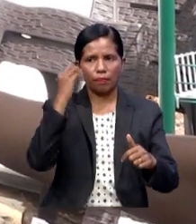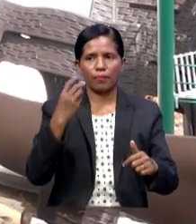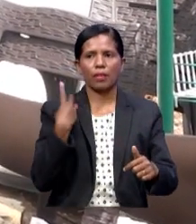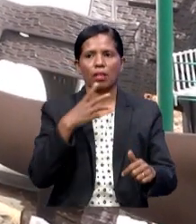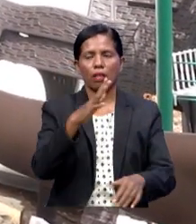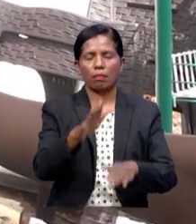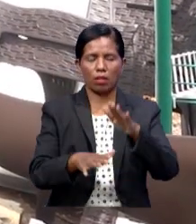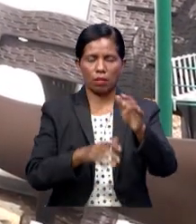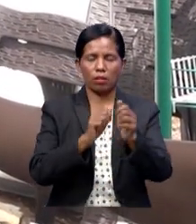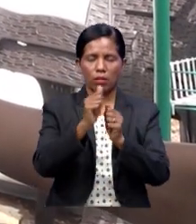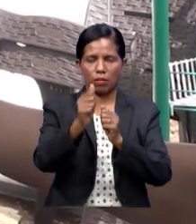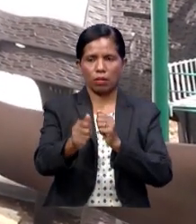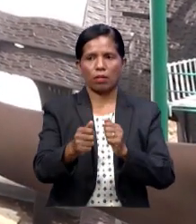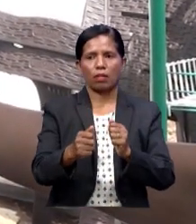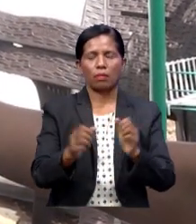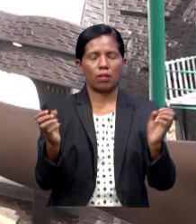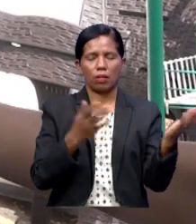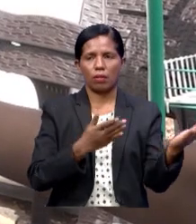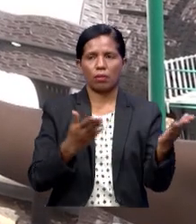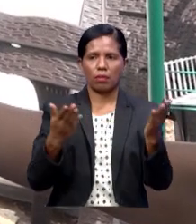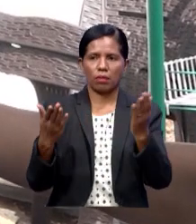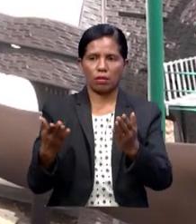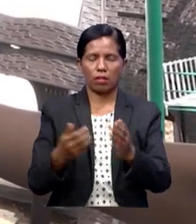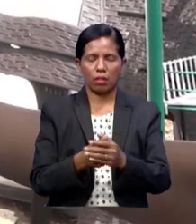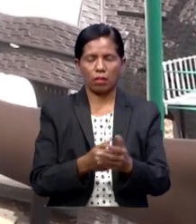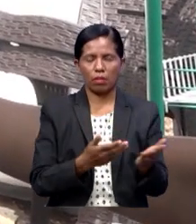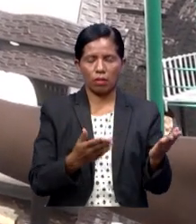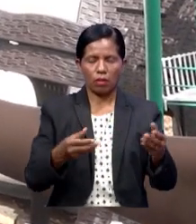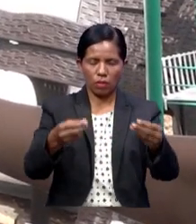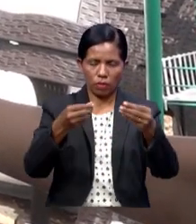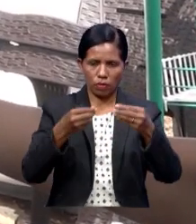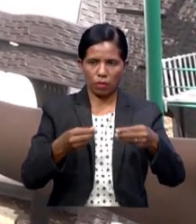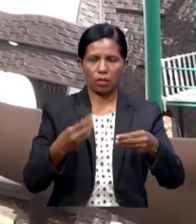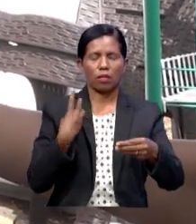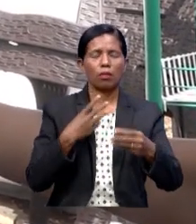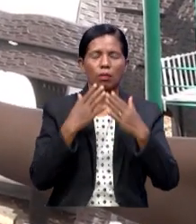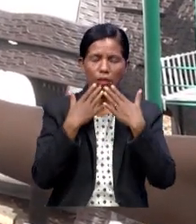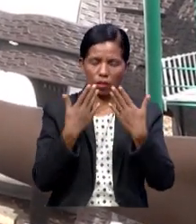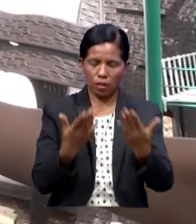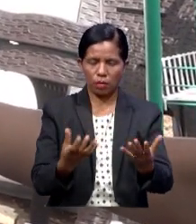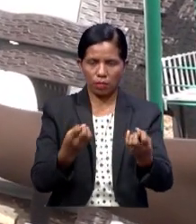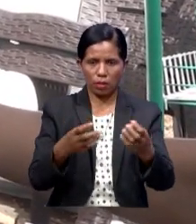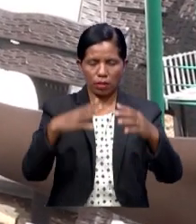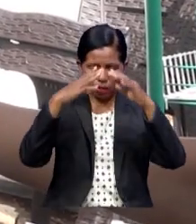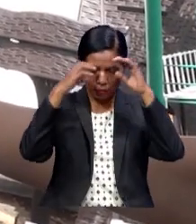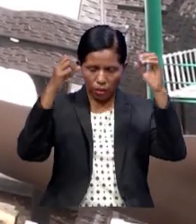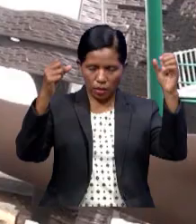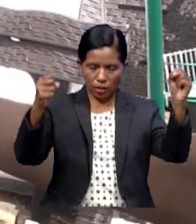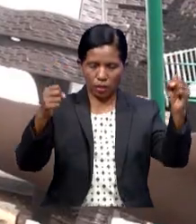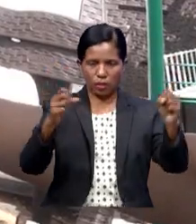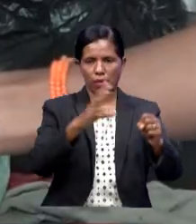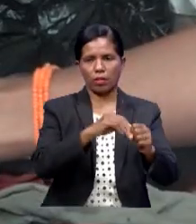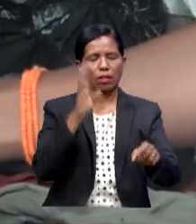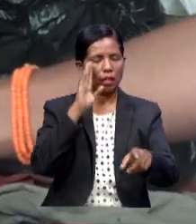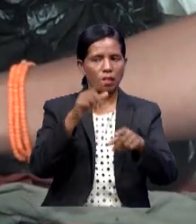la mo stok mai bem la lor bo celuk mai bem lor senhor presidente fo ona ne am fo obrigado bo leba senhor presidente ho alin zimen sira